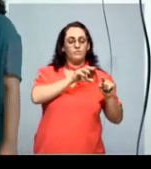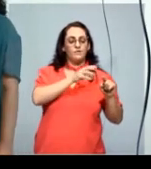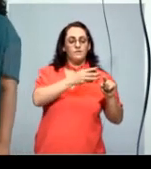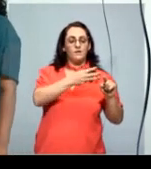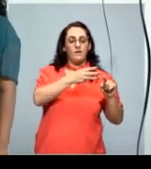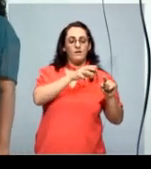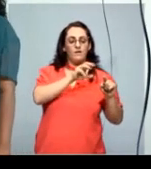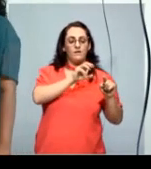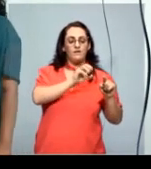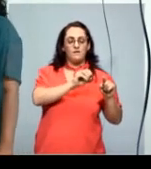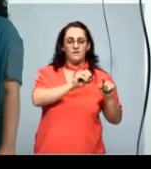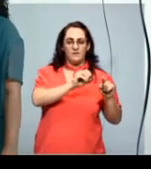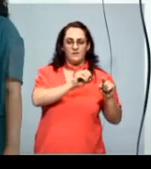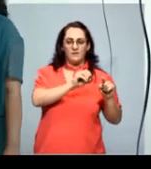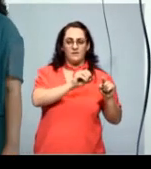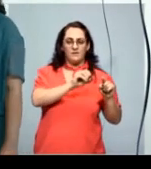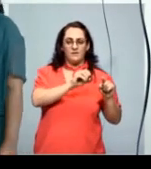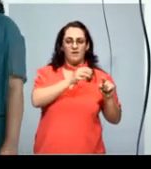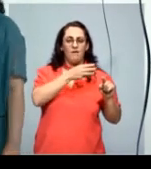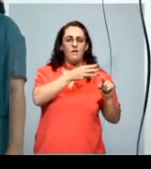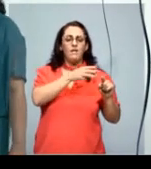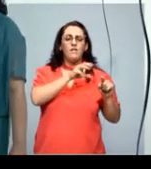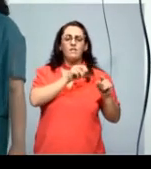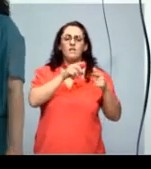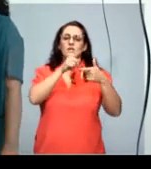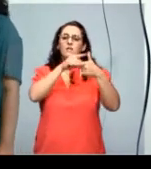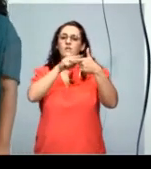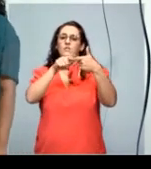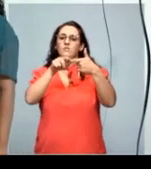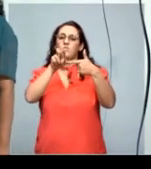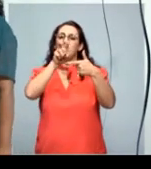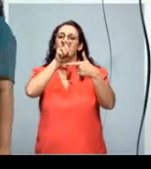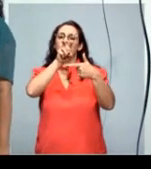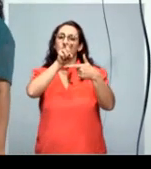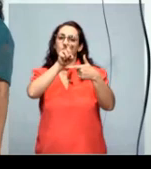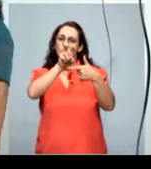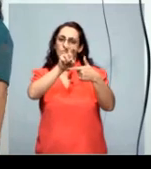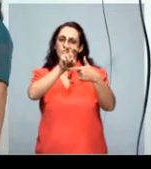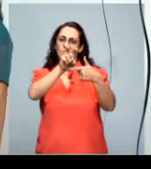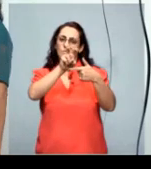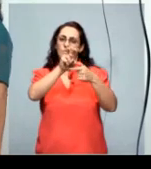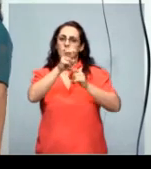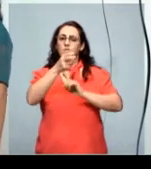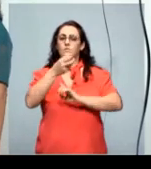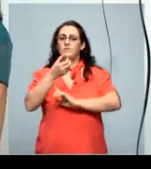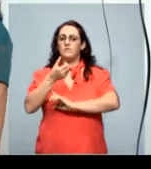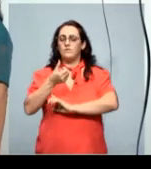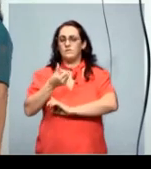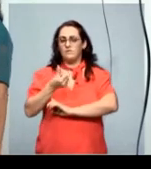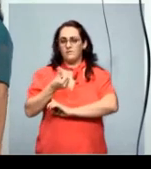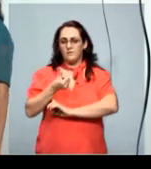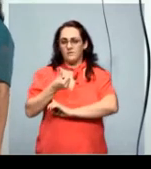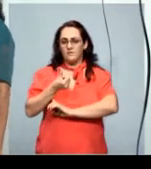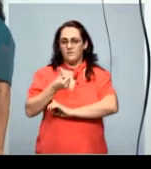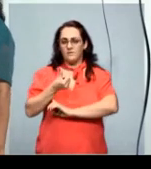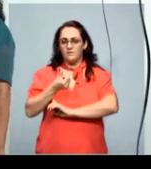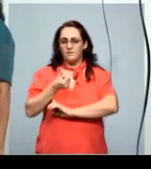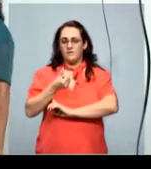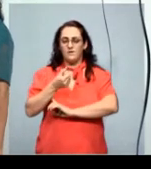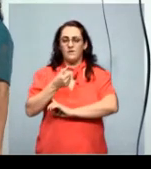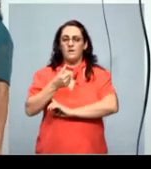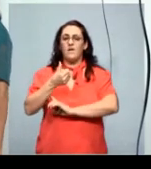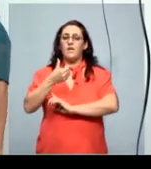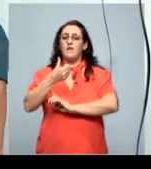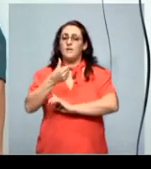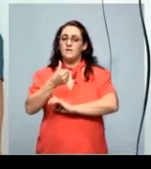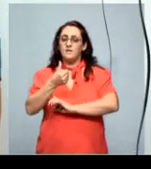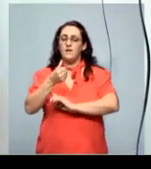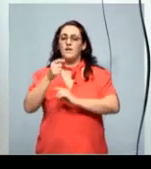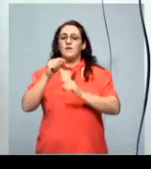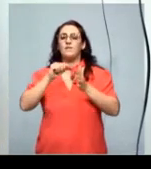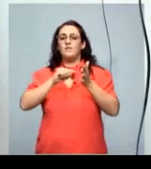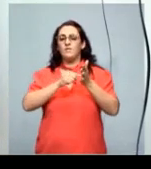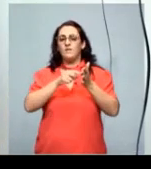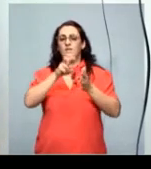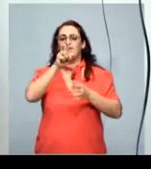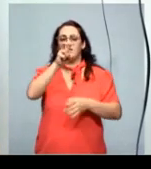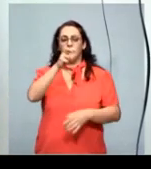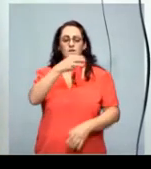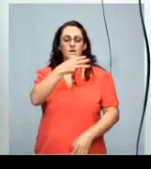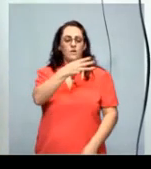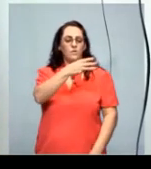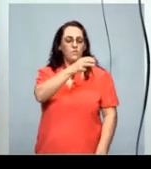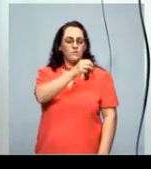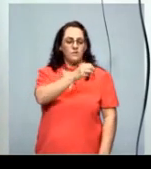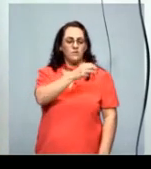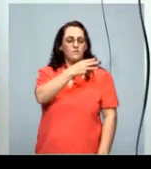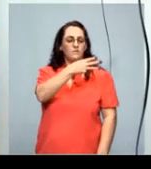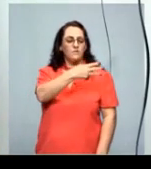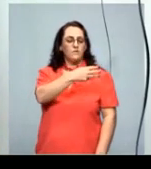30 dividido por 5. 30 dividido por 5 dá 6. 6 vezes 5,